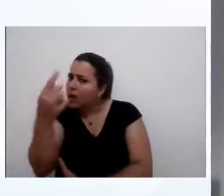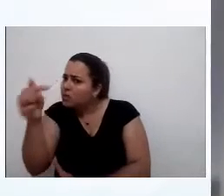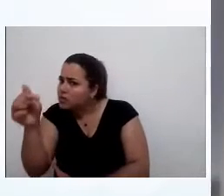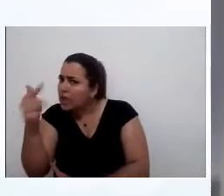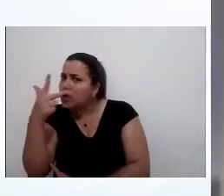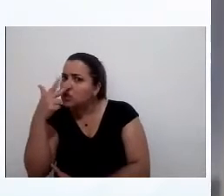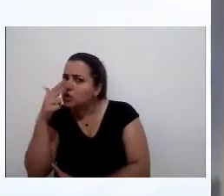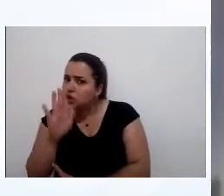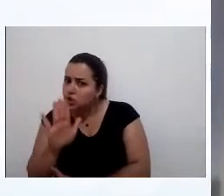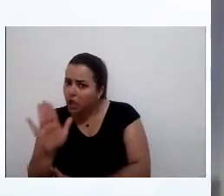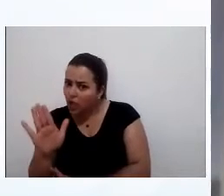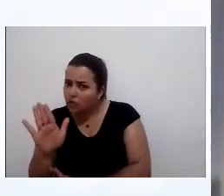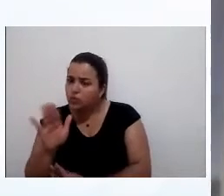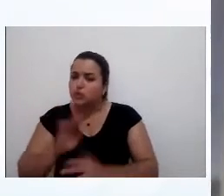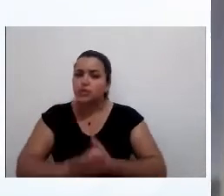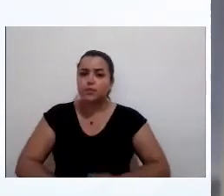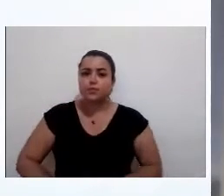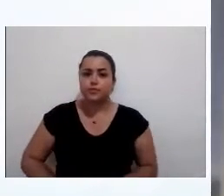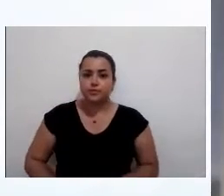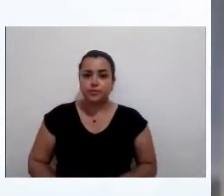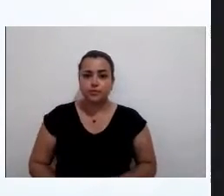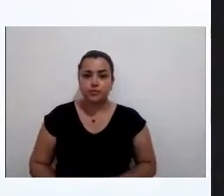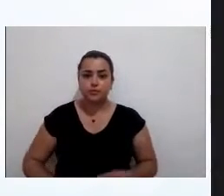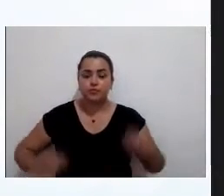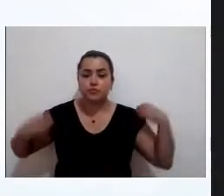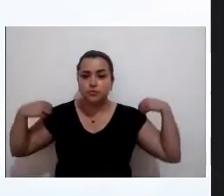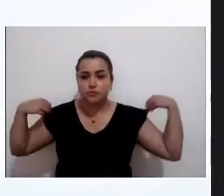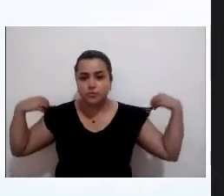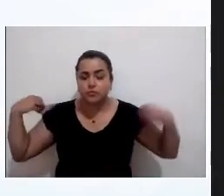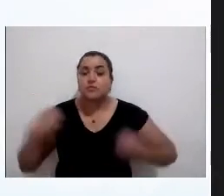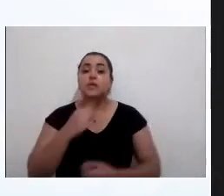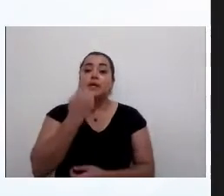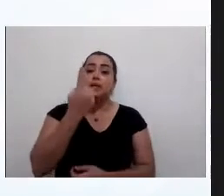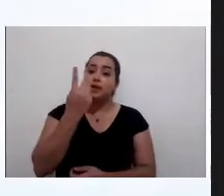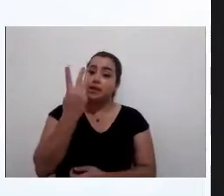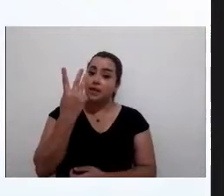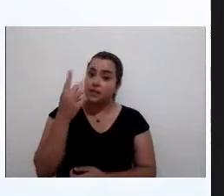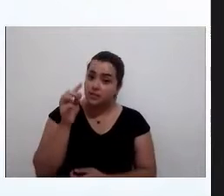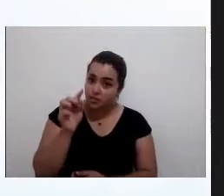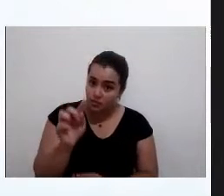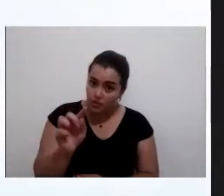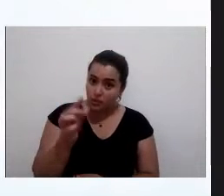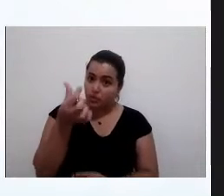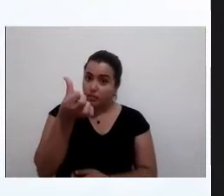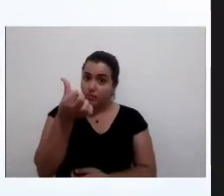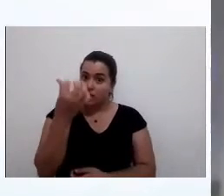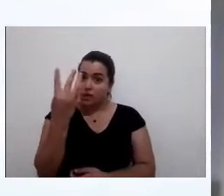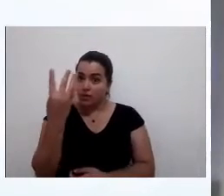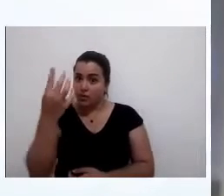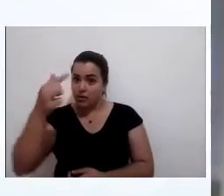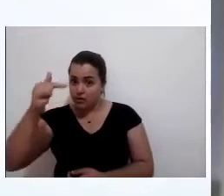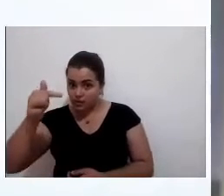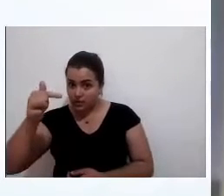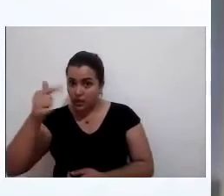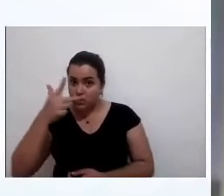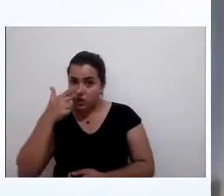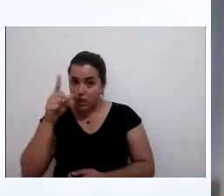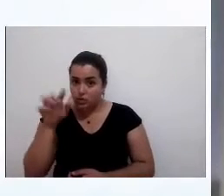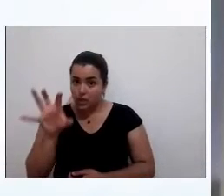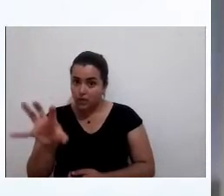eu ver aqui o número da lei. 647. É 13.647 mesmo? Deixa eu ver aqui, que eu já